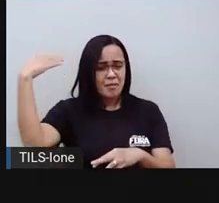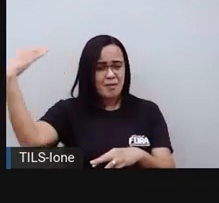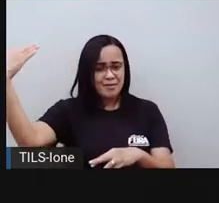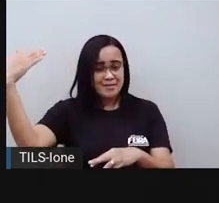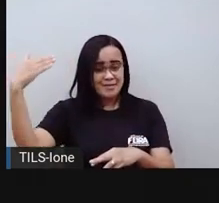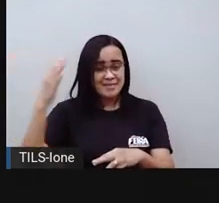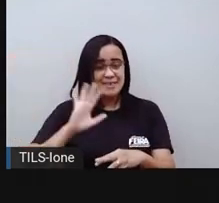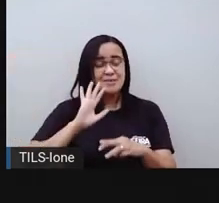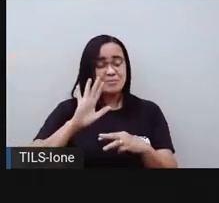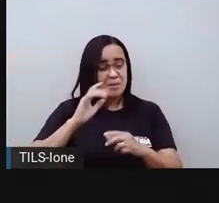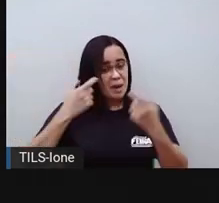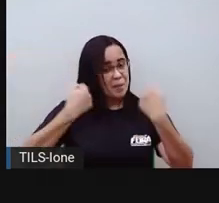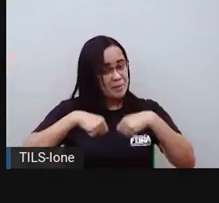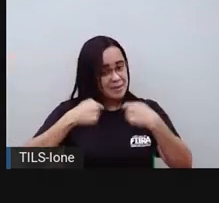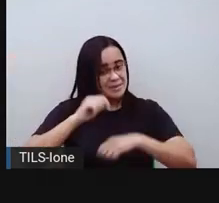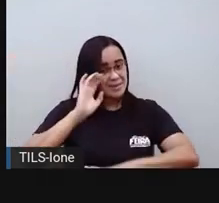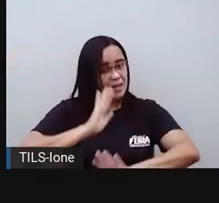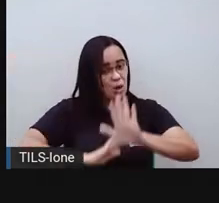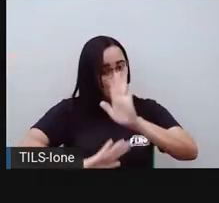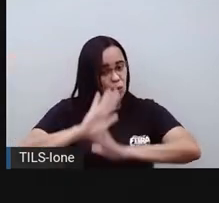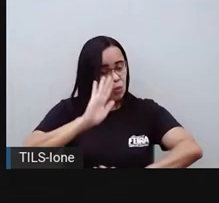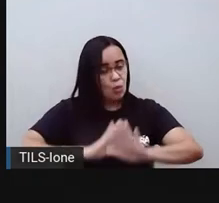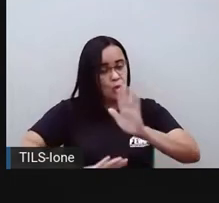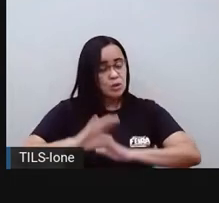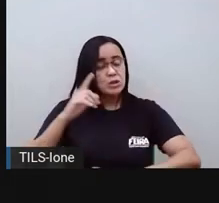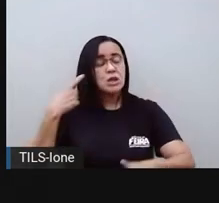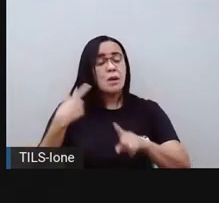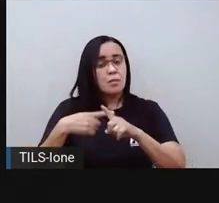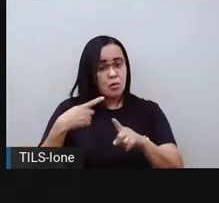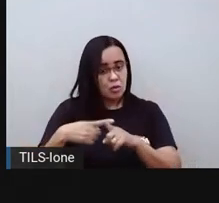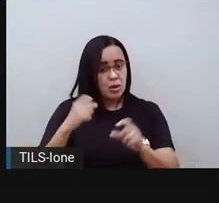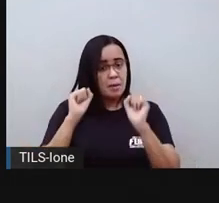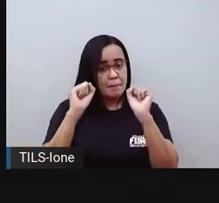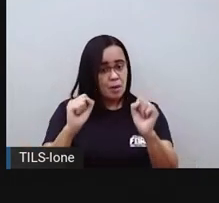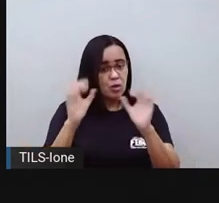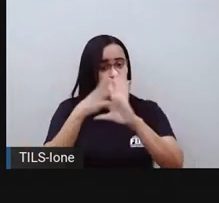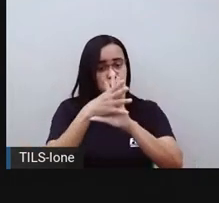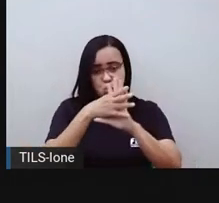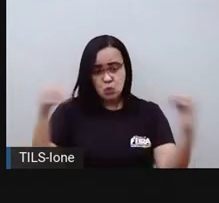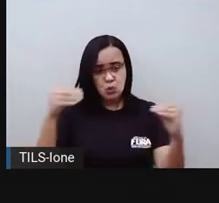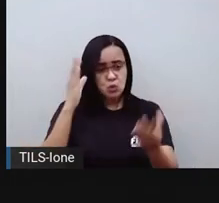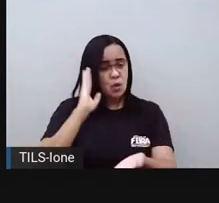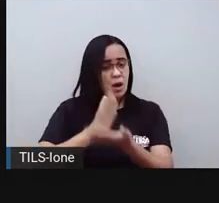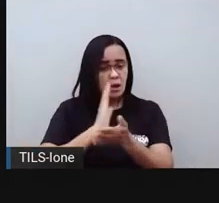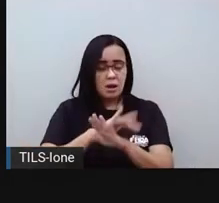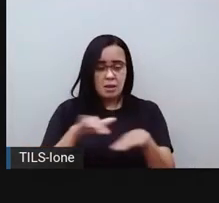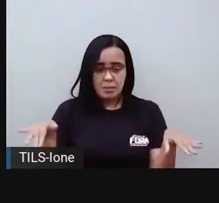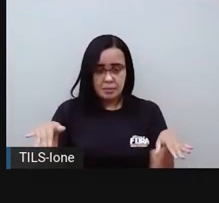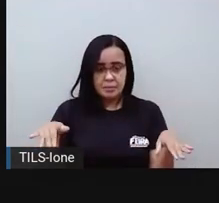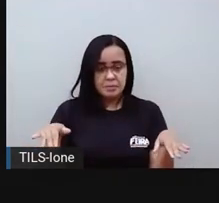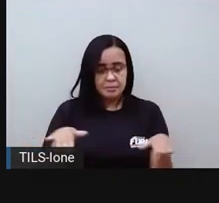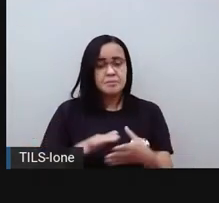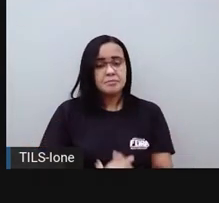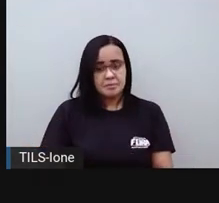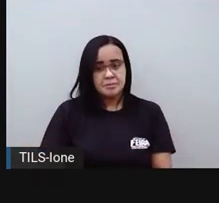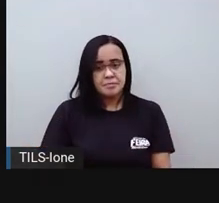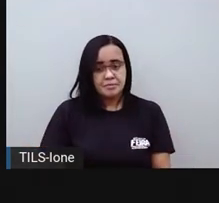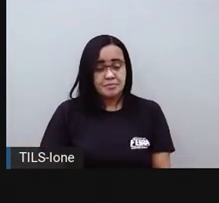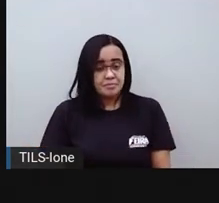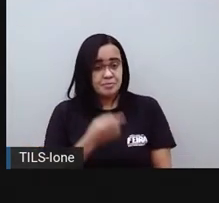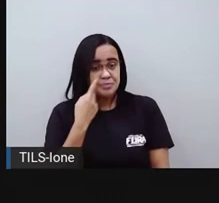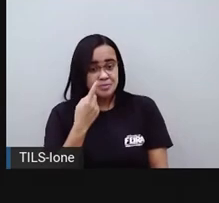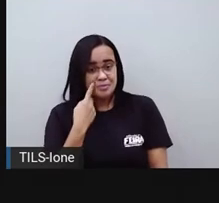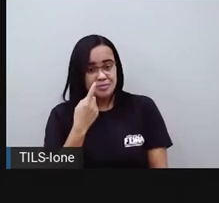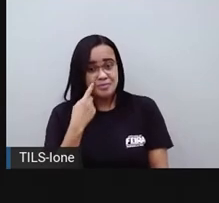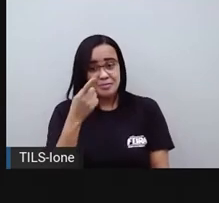porque ela também corre o risco de extinção. Verdade. O aí, sim, deitado. Olha que